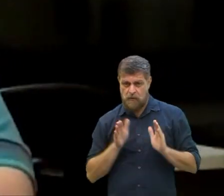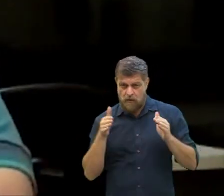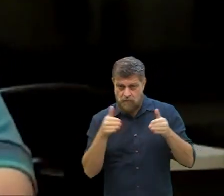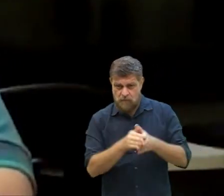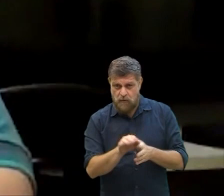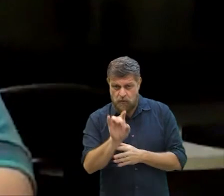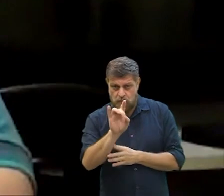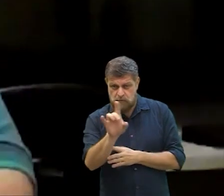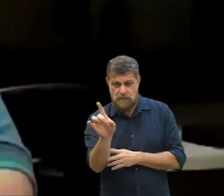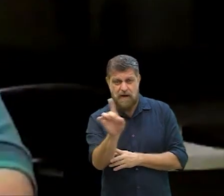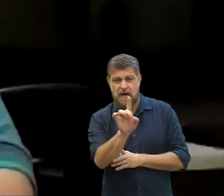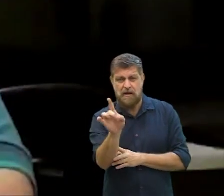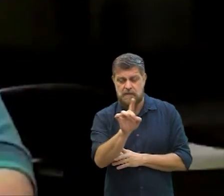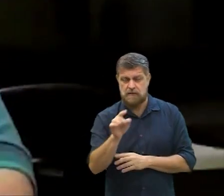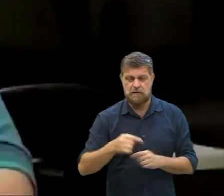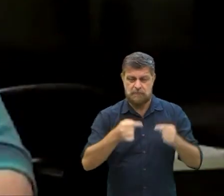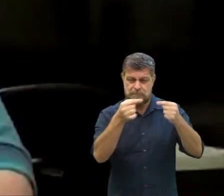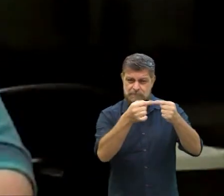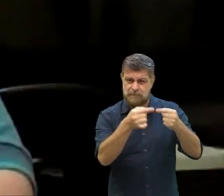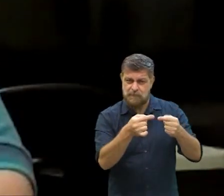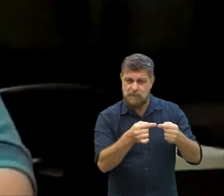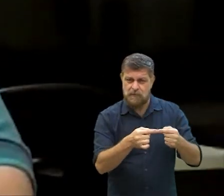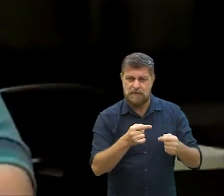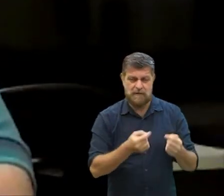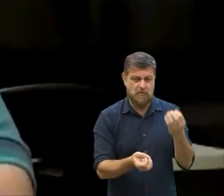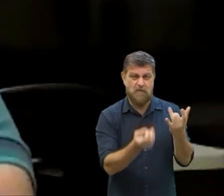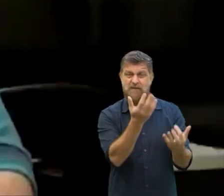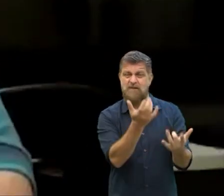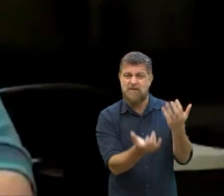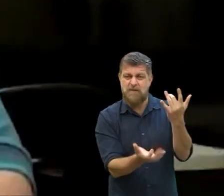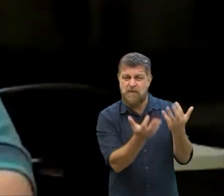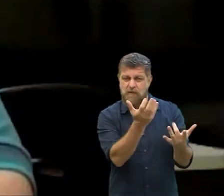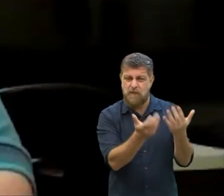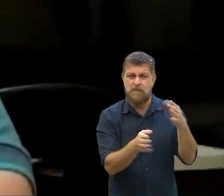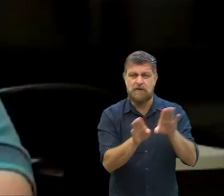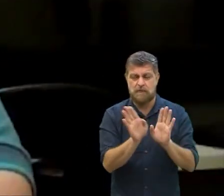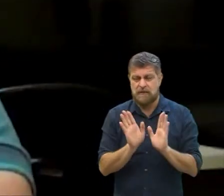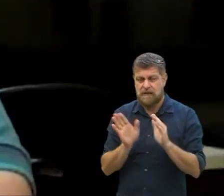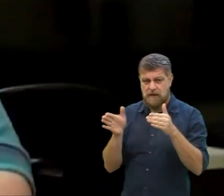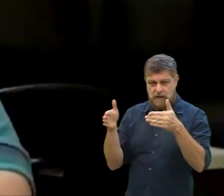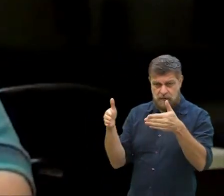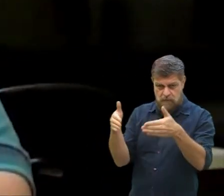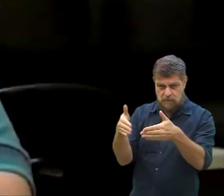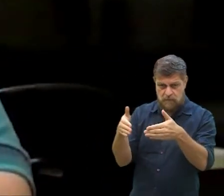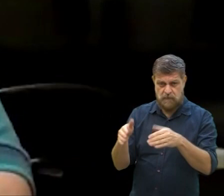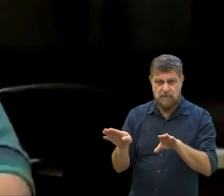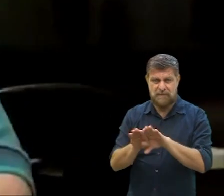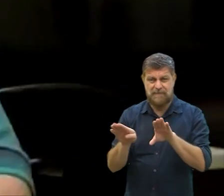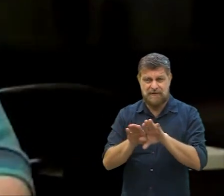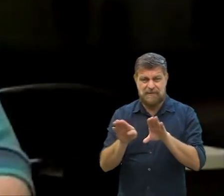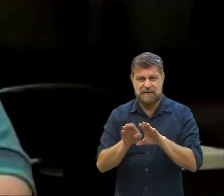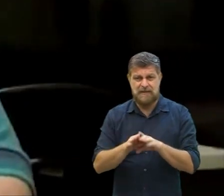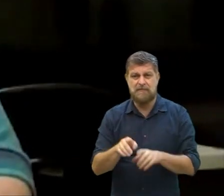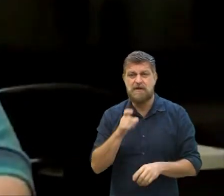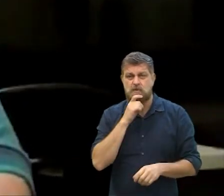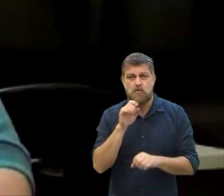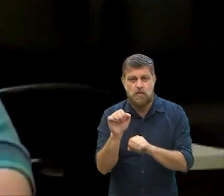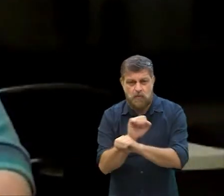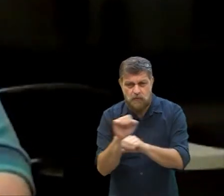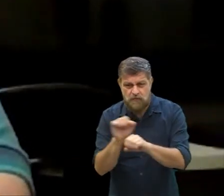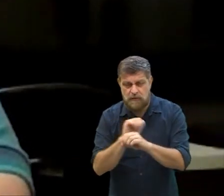só como enfoque a questão relacionada com os incêndios, ela tem um enfoque também com a baixa